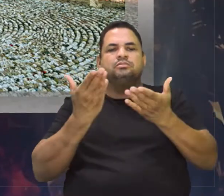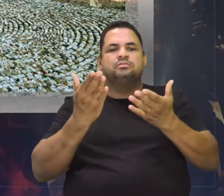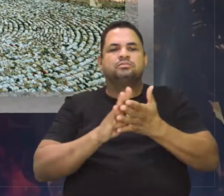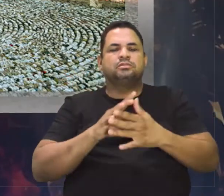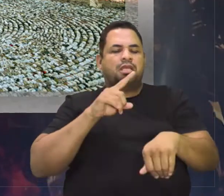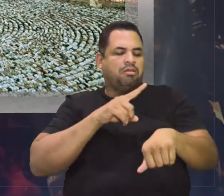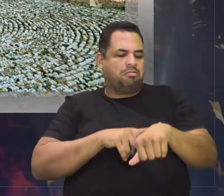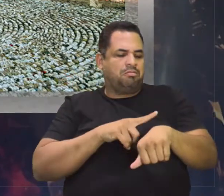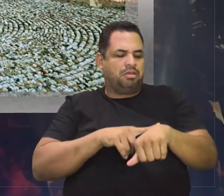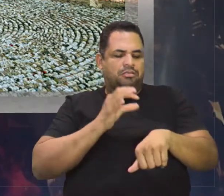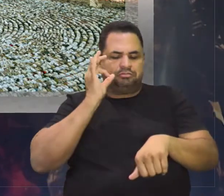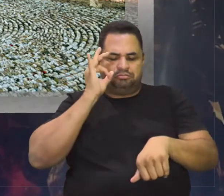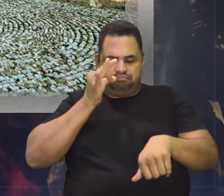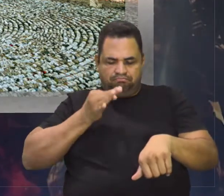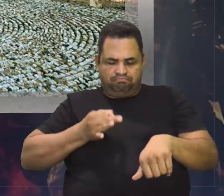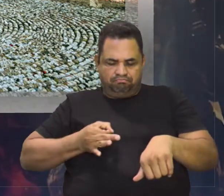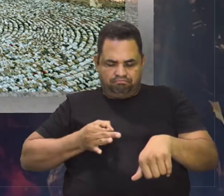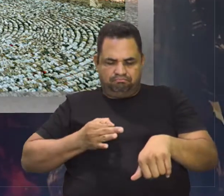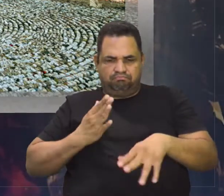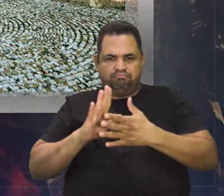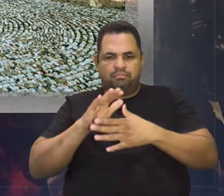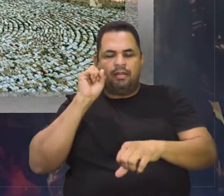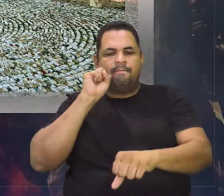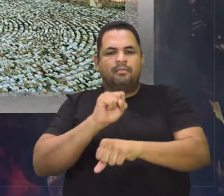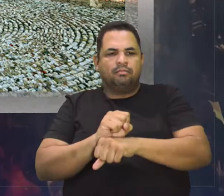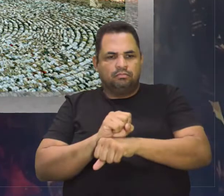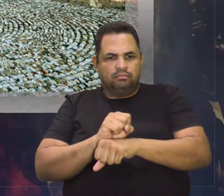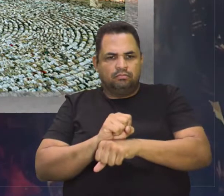horário, eles têm que parar,